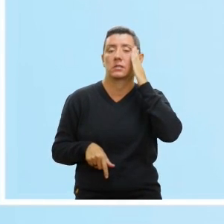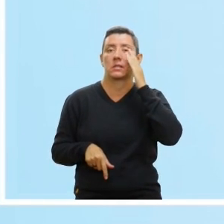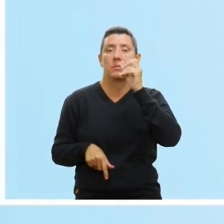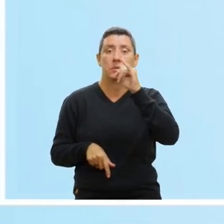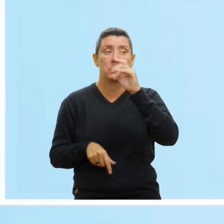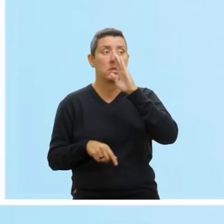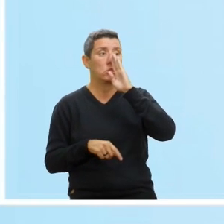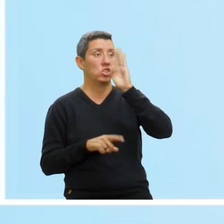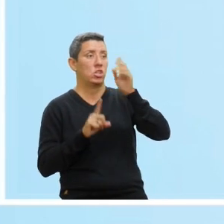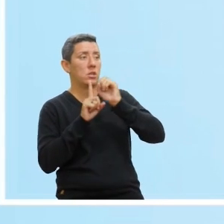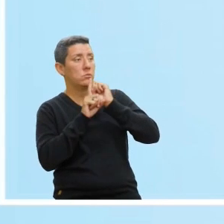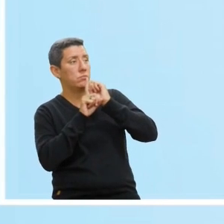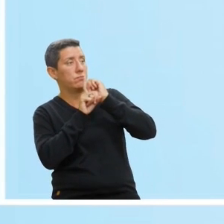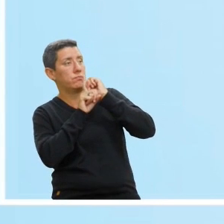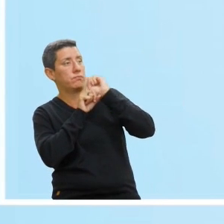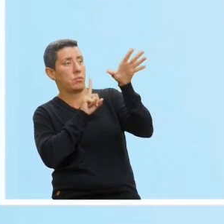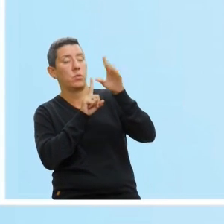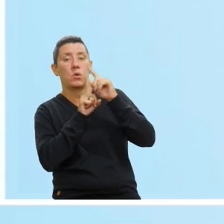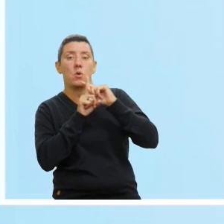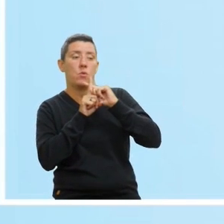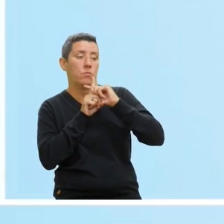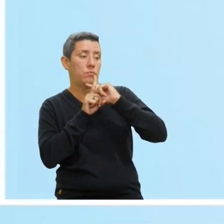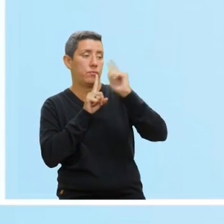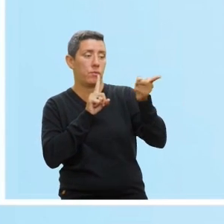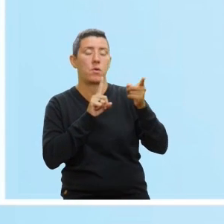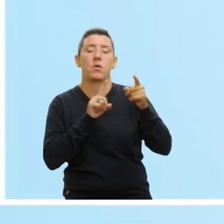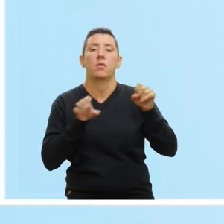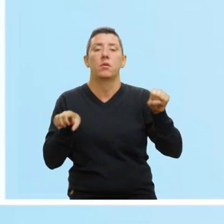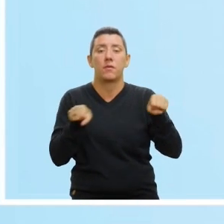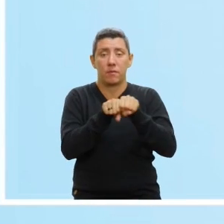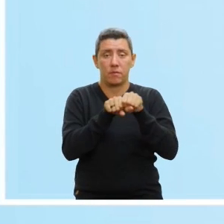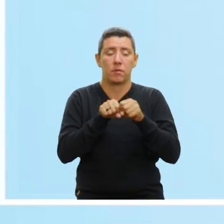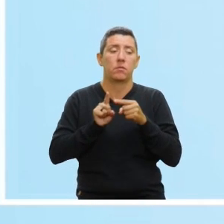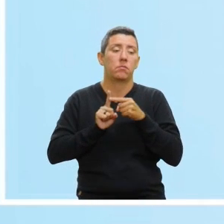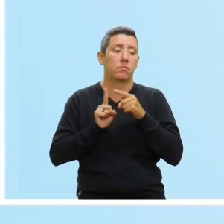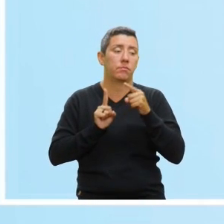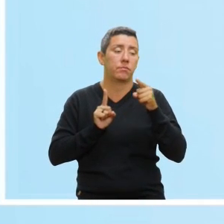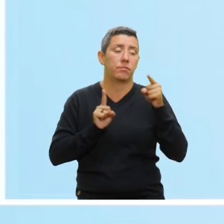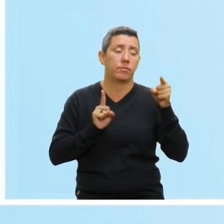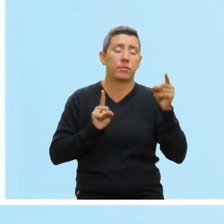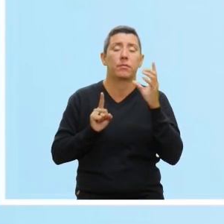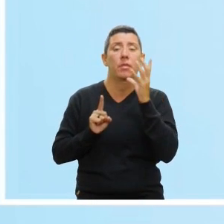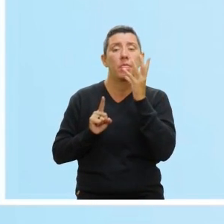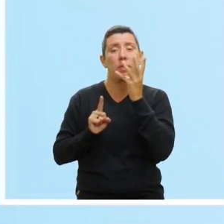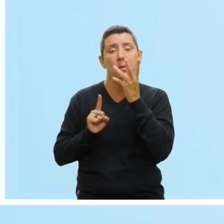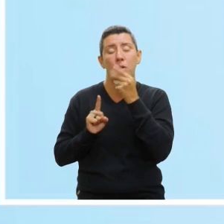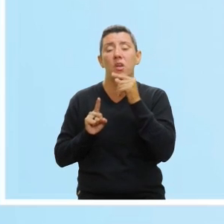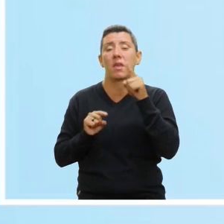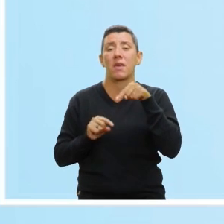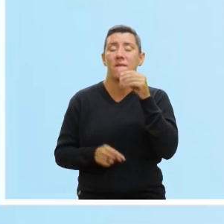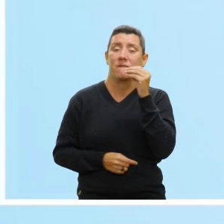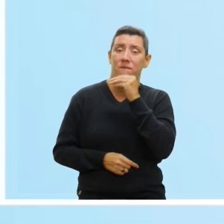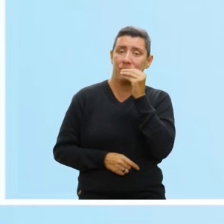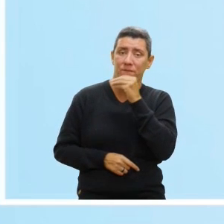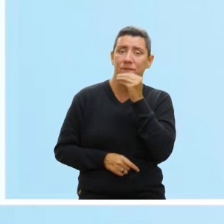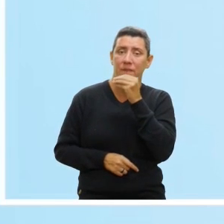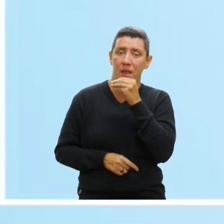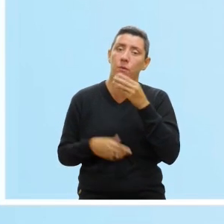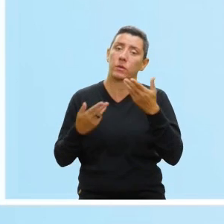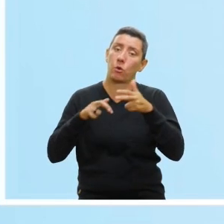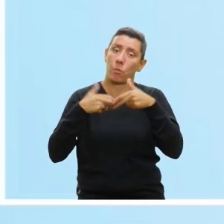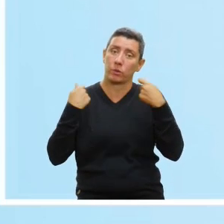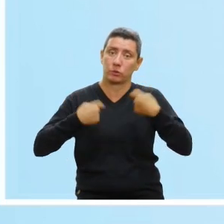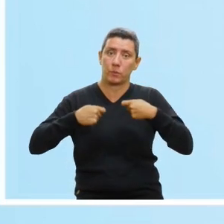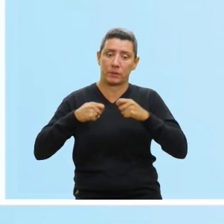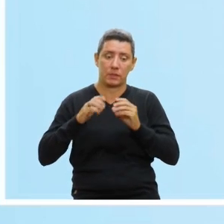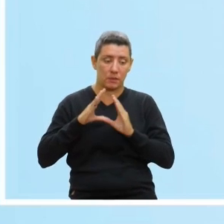direto na fibra ótica, ele vai ser um sinal fraco. Então, antes de mandar o sinal, o que a gente faz? A gente amplifica o sinal, que é para o